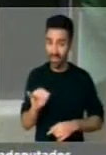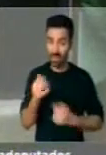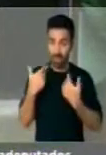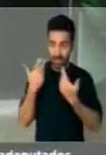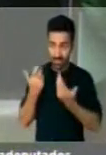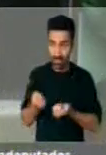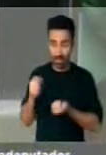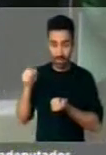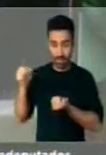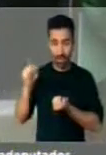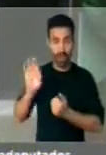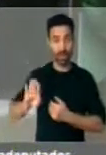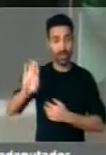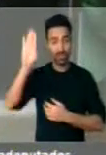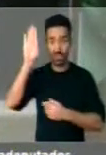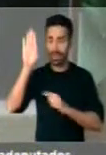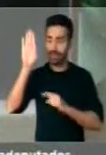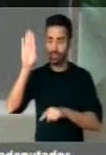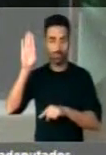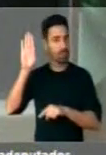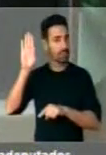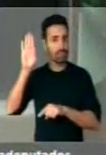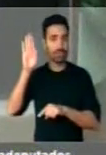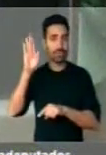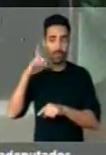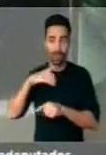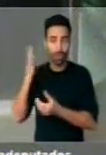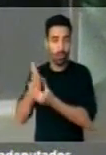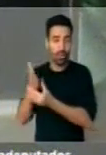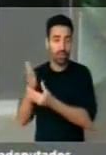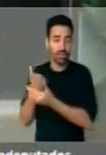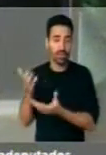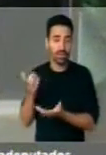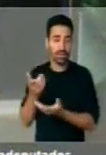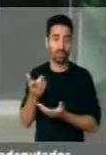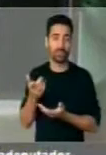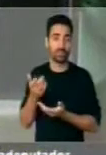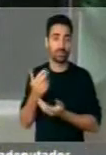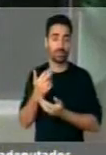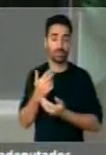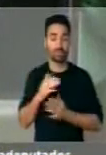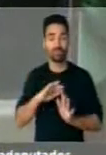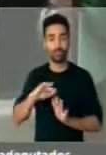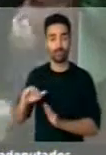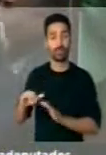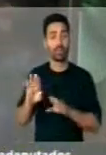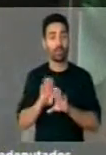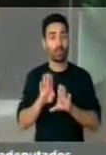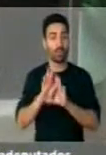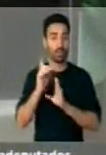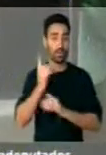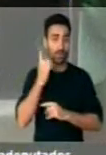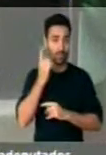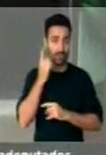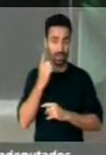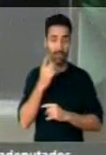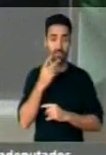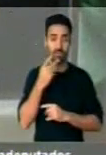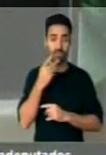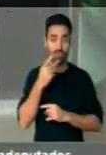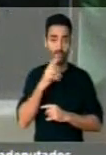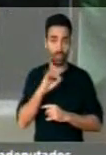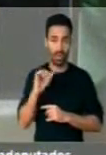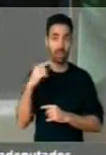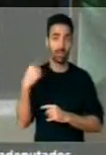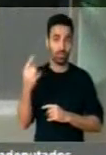muito piores para este parlamento. Cito também os nobres deputados que ainda falarão a seguir do meu